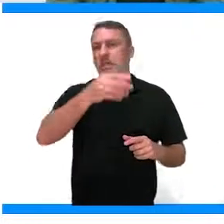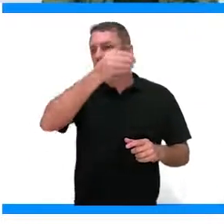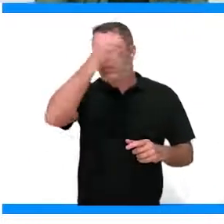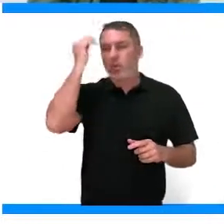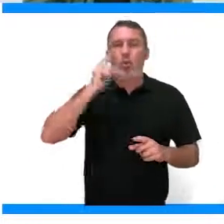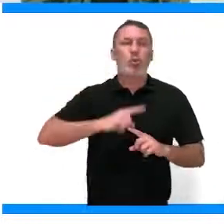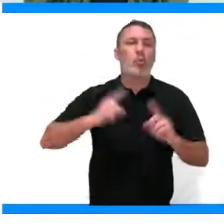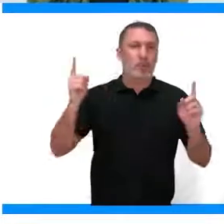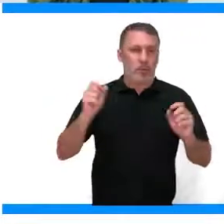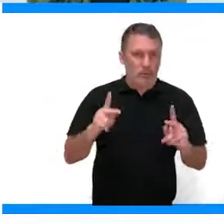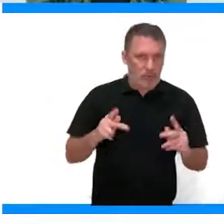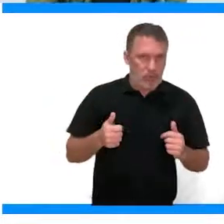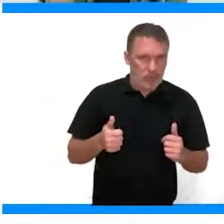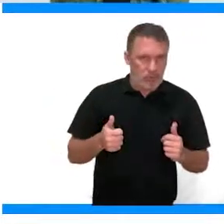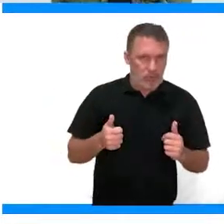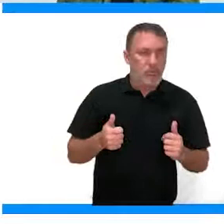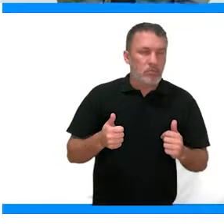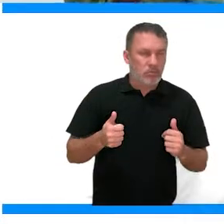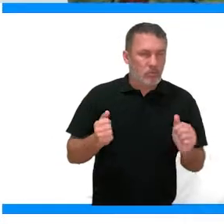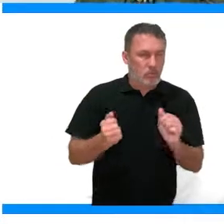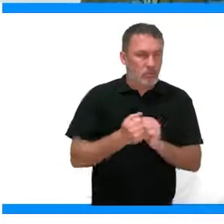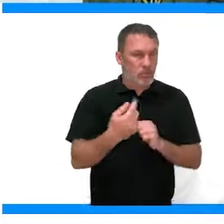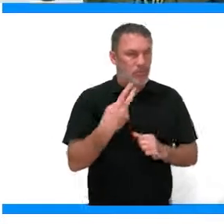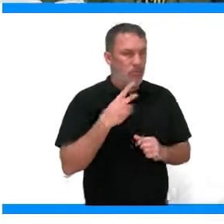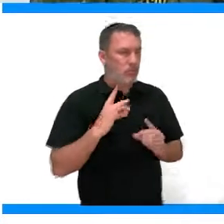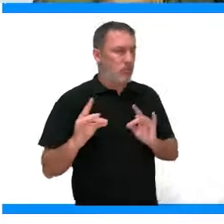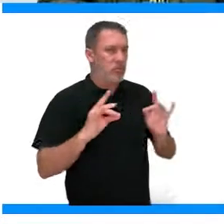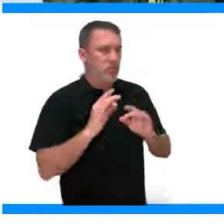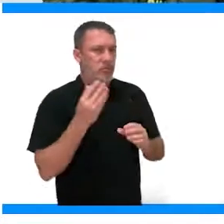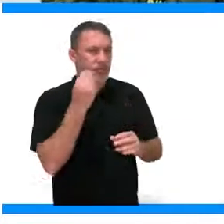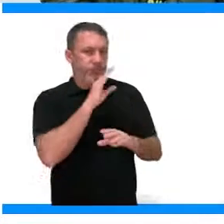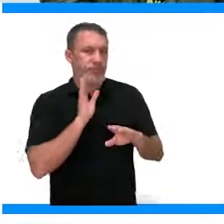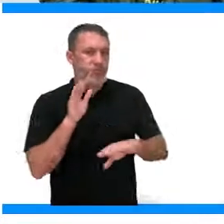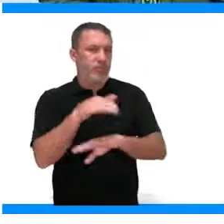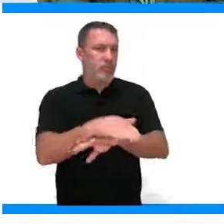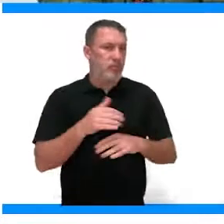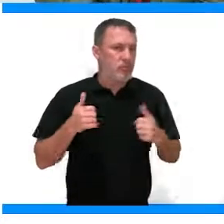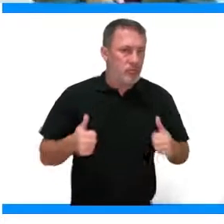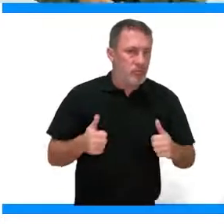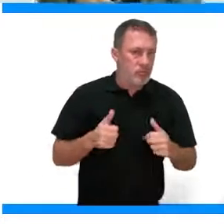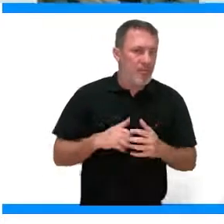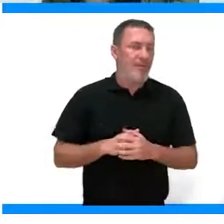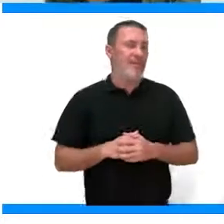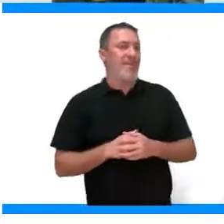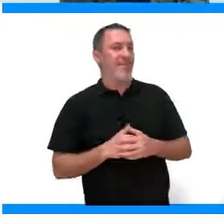esquecer. Tamo junto? É assim que um hacker faz matemática.